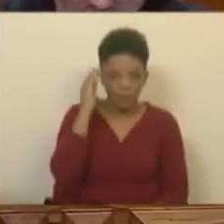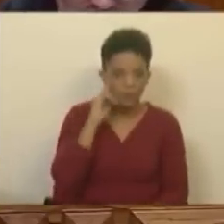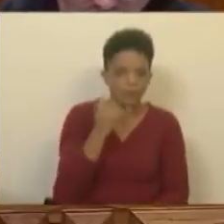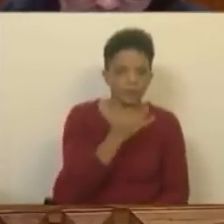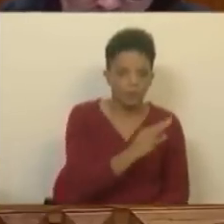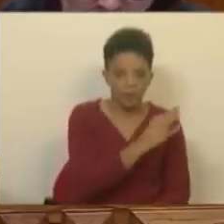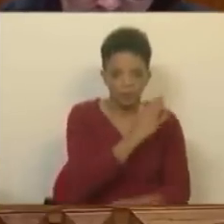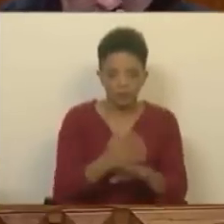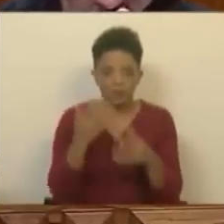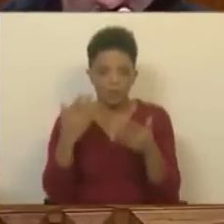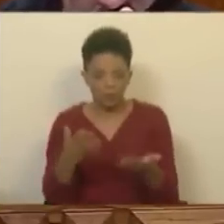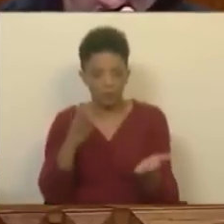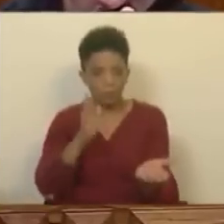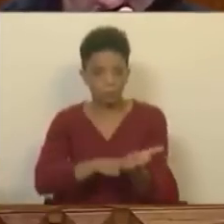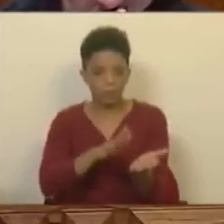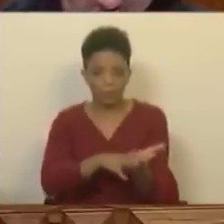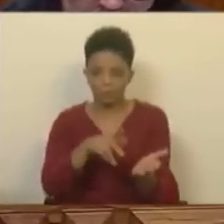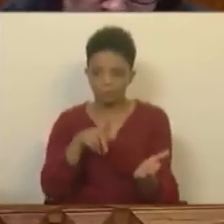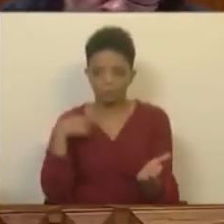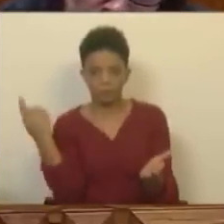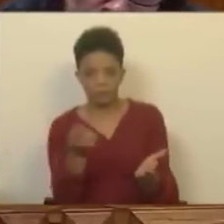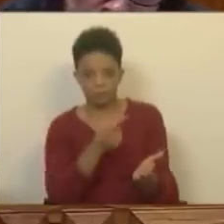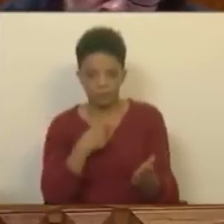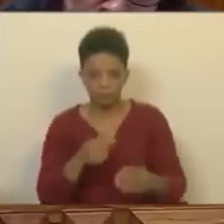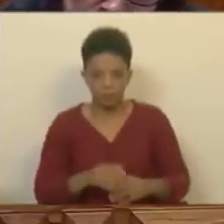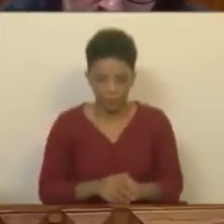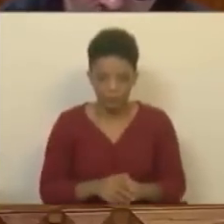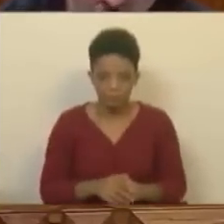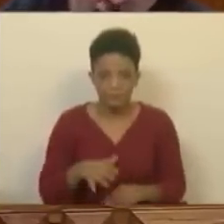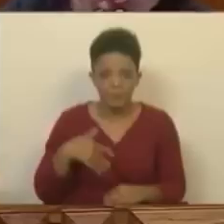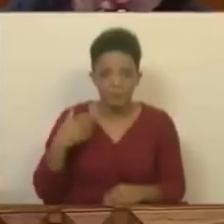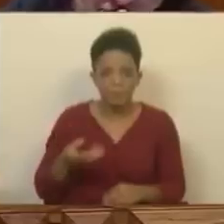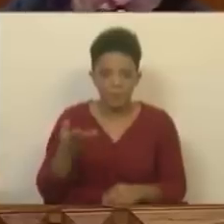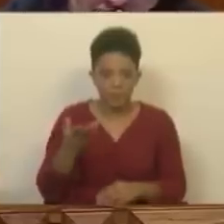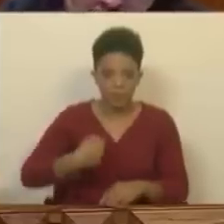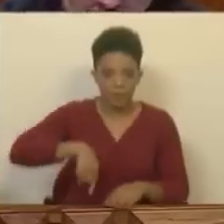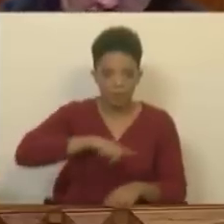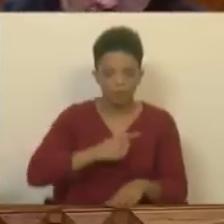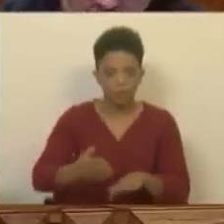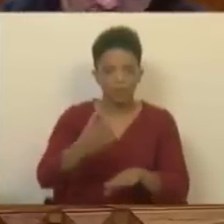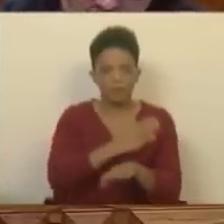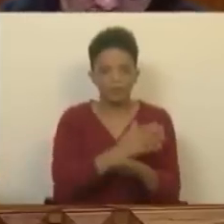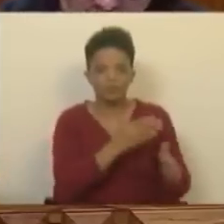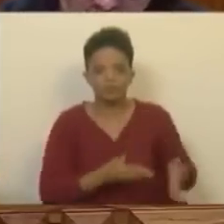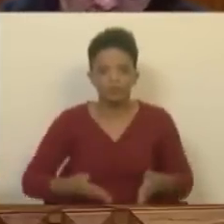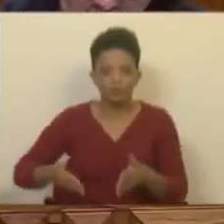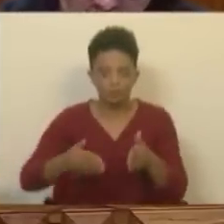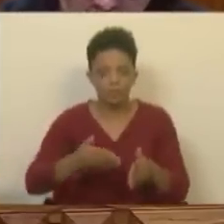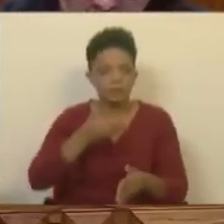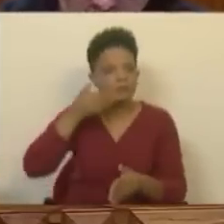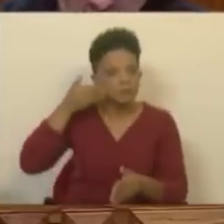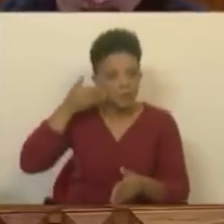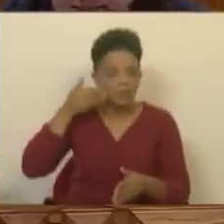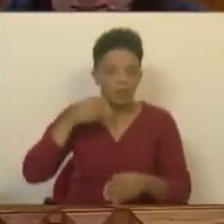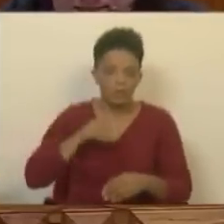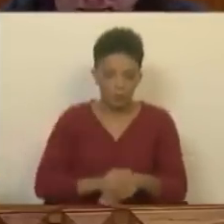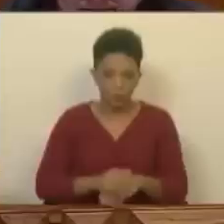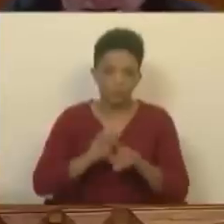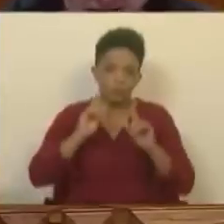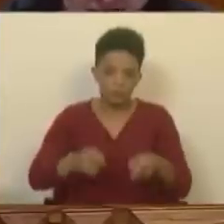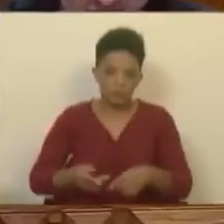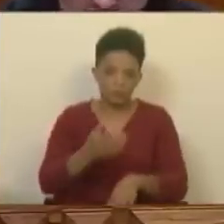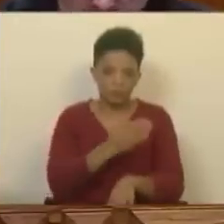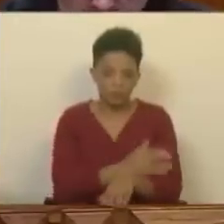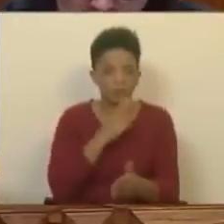se tornou-me vivência para todos que meio que o que é pena é não temos lançado a estratégia ainda mais cedo do que aquilo que começamos